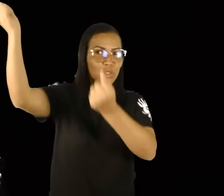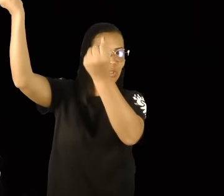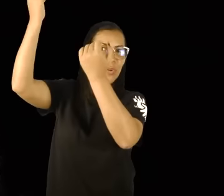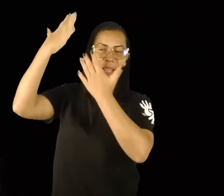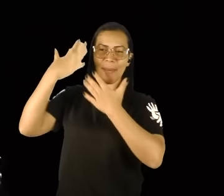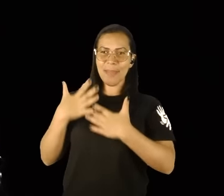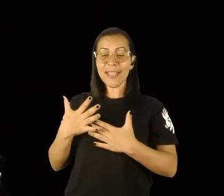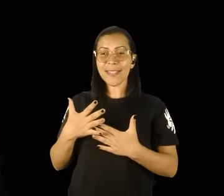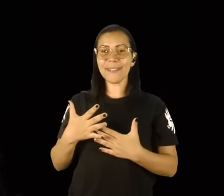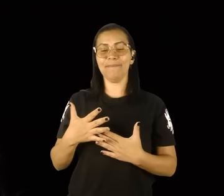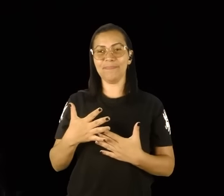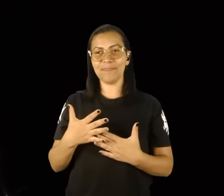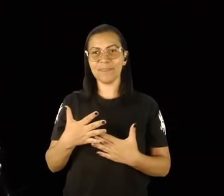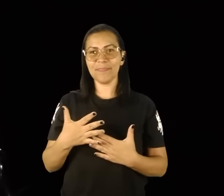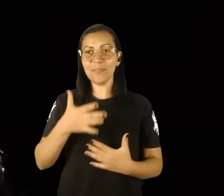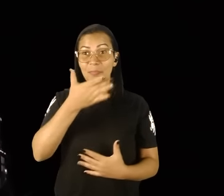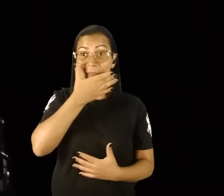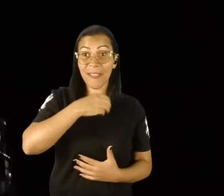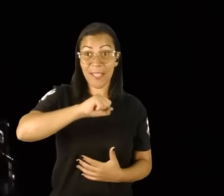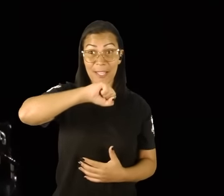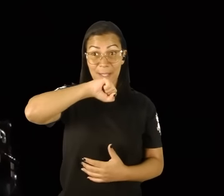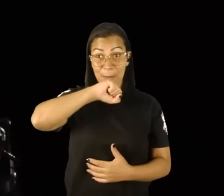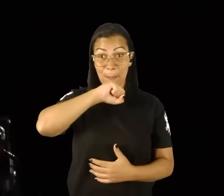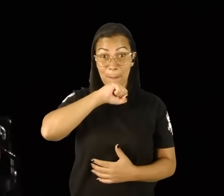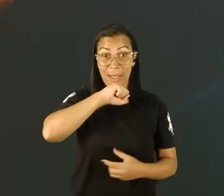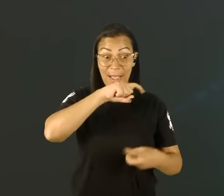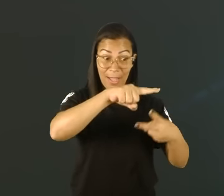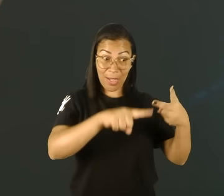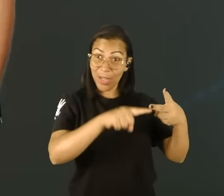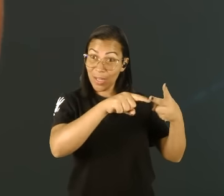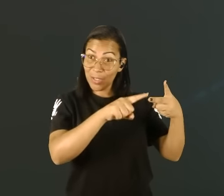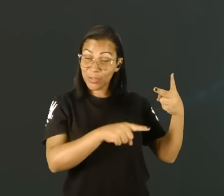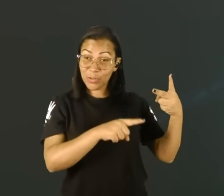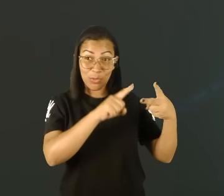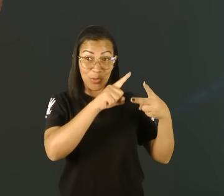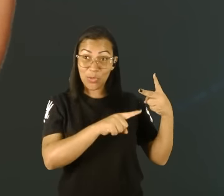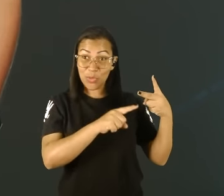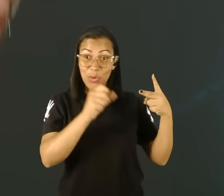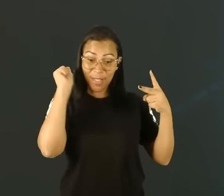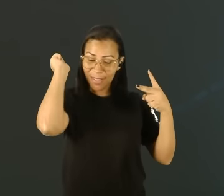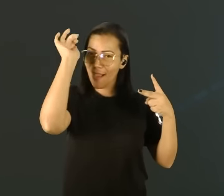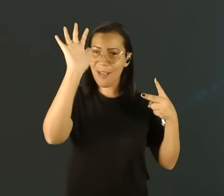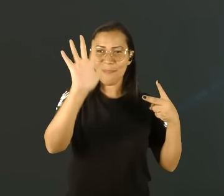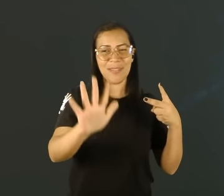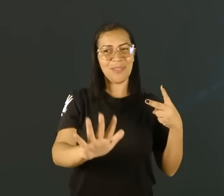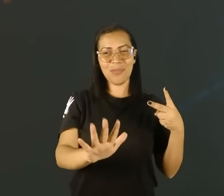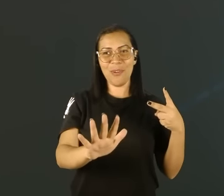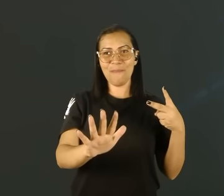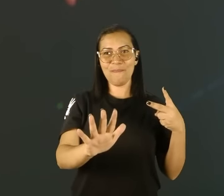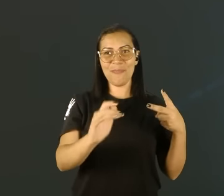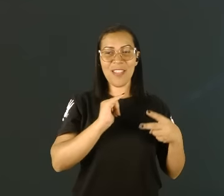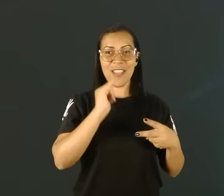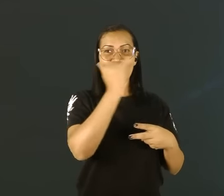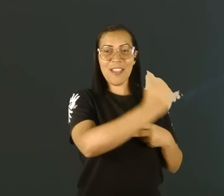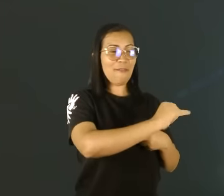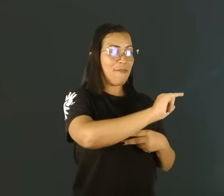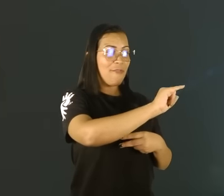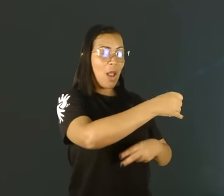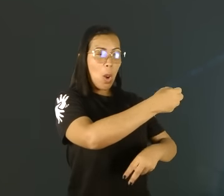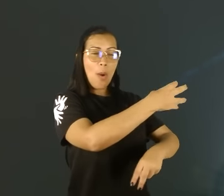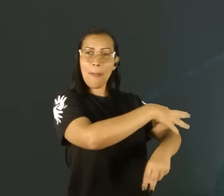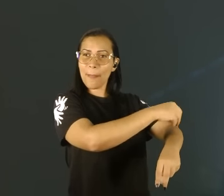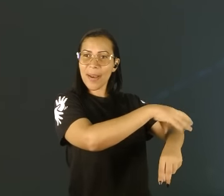Isaac diz: eu já abençoei o teu irmão Esaú, e ele se passou por você. Mas na verdade, Jacó se passou